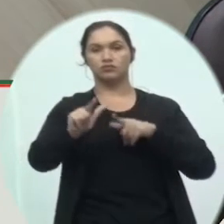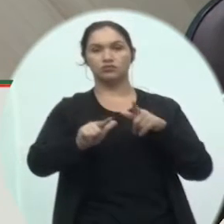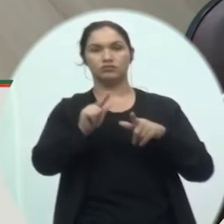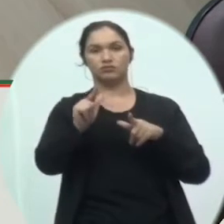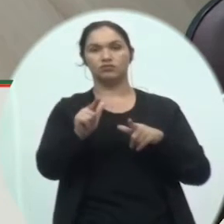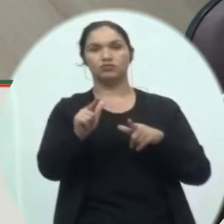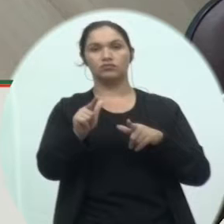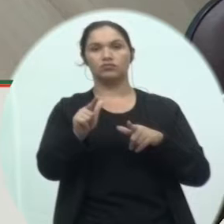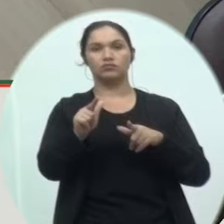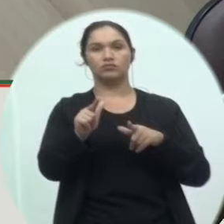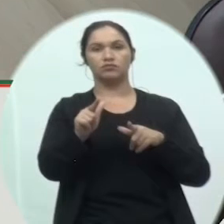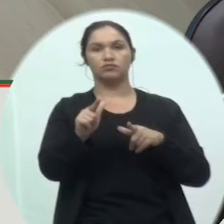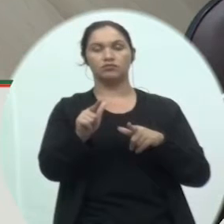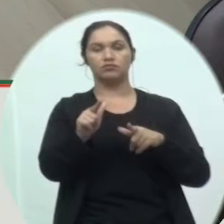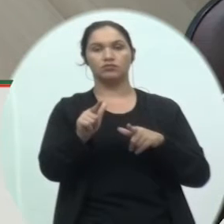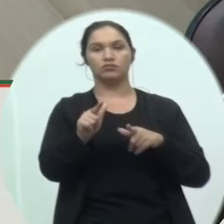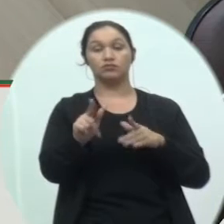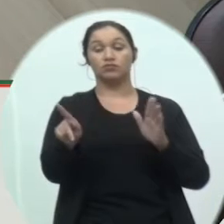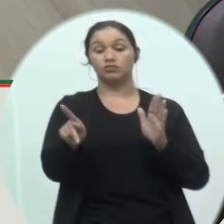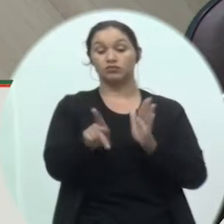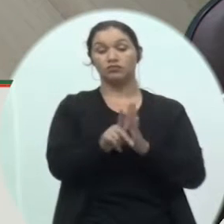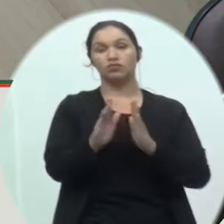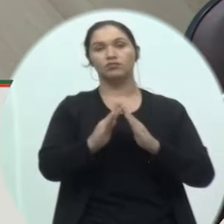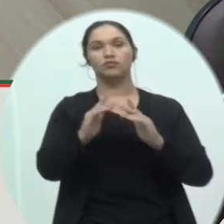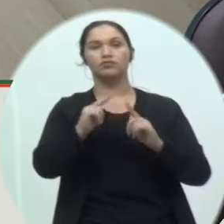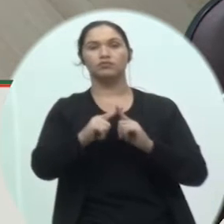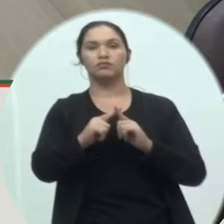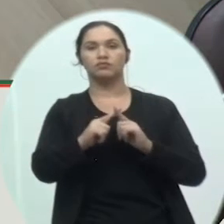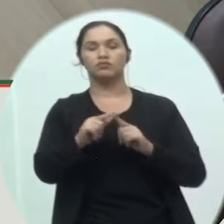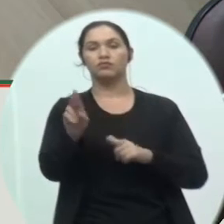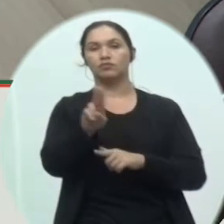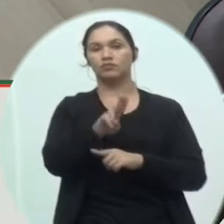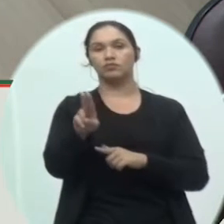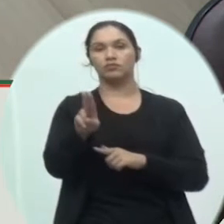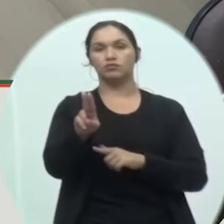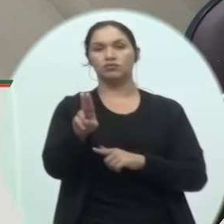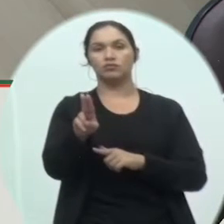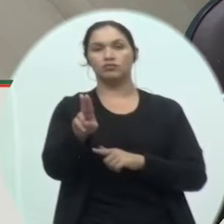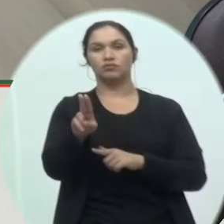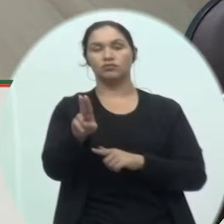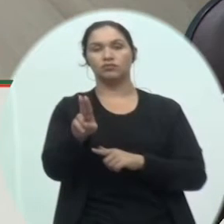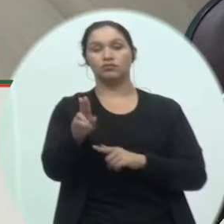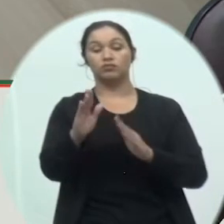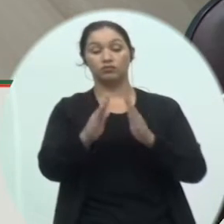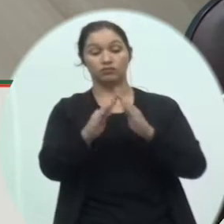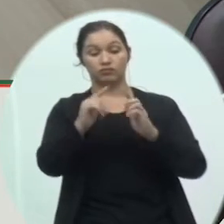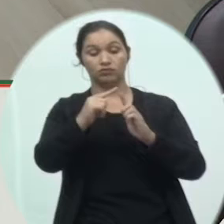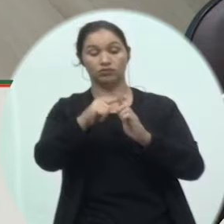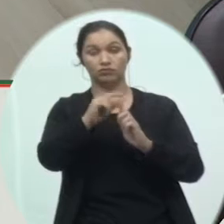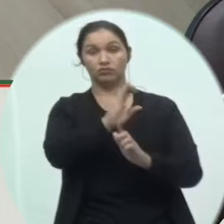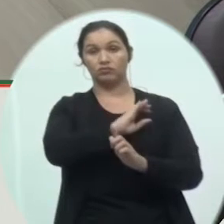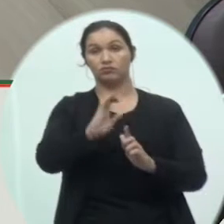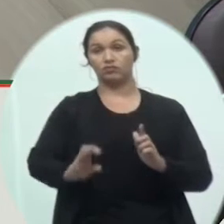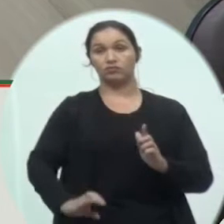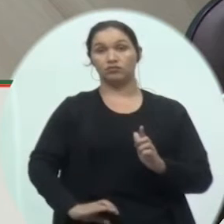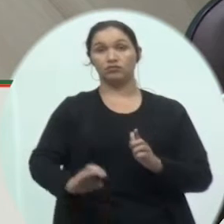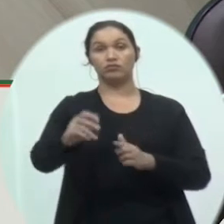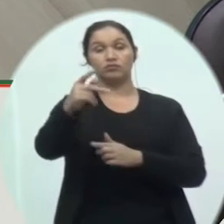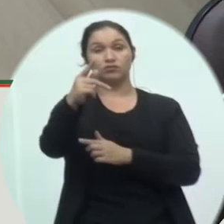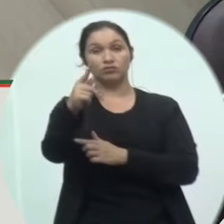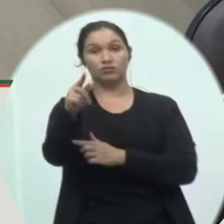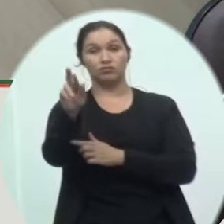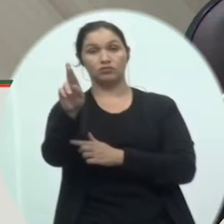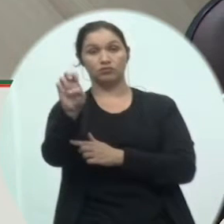da Igreja Presbiteriana do Brasil, então denominada Igreja Cristã Presbiteriana. Dessa reunião, da qual foram